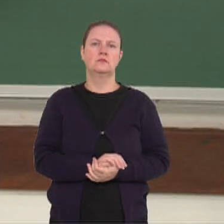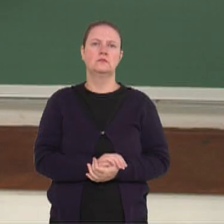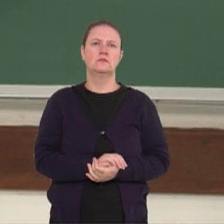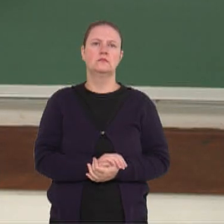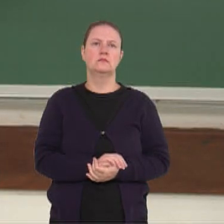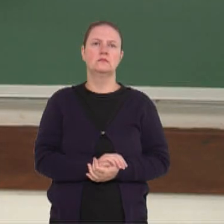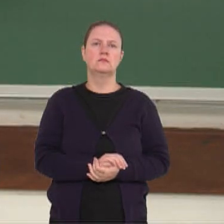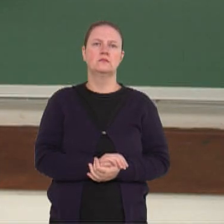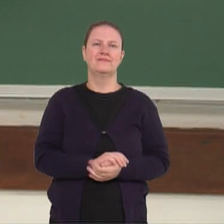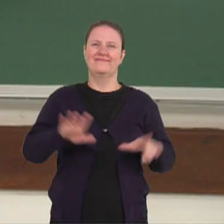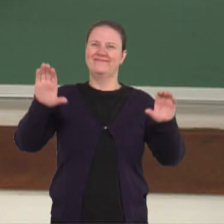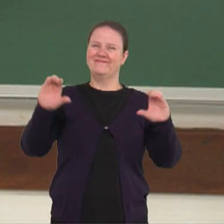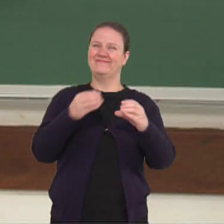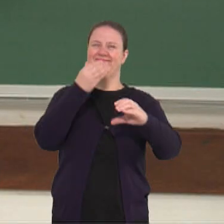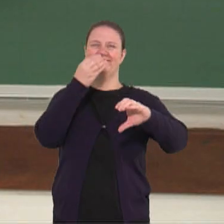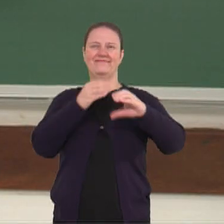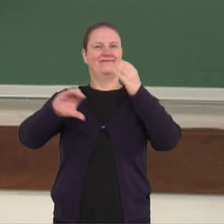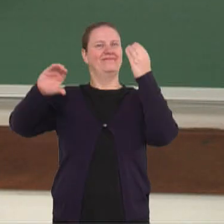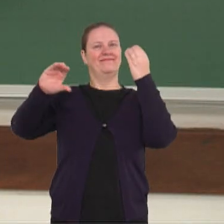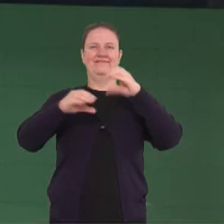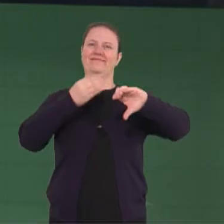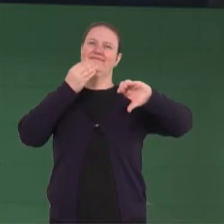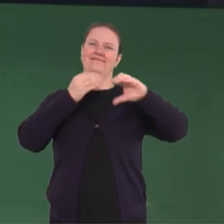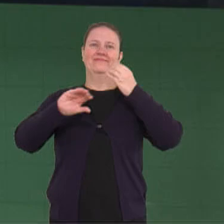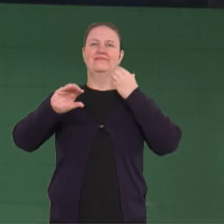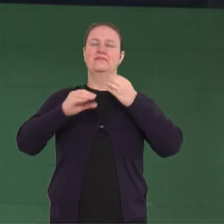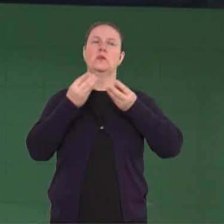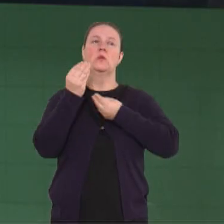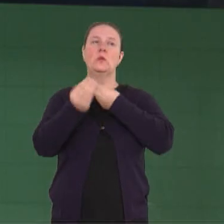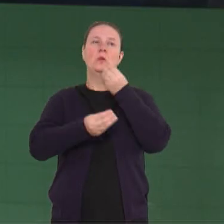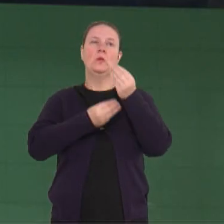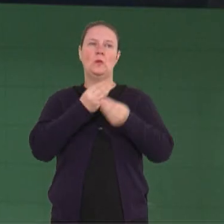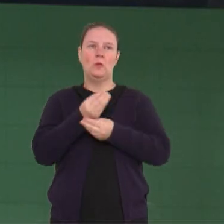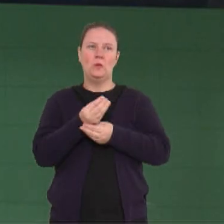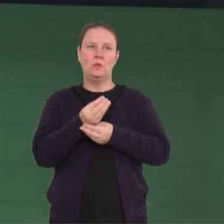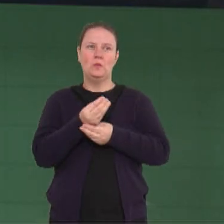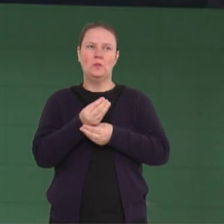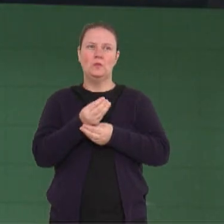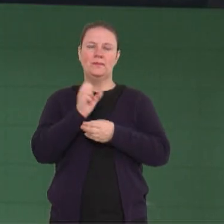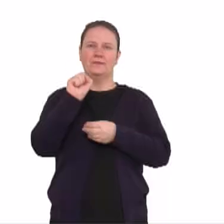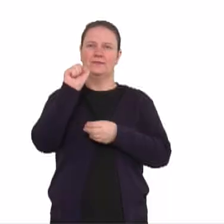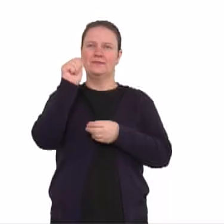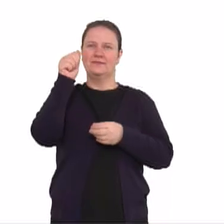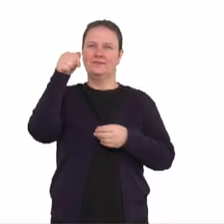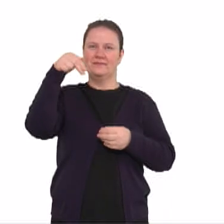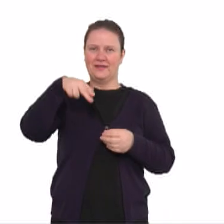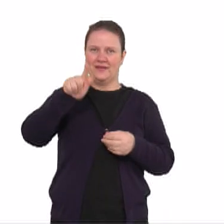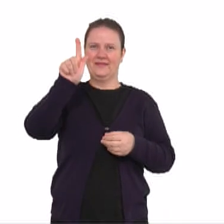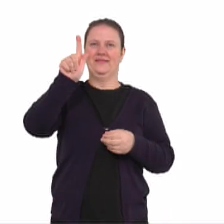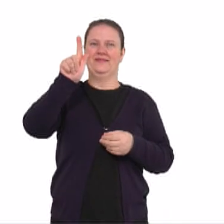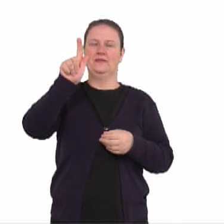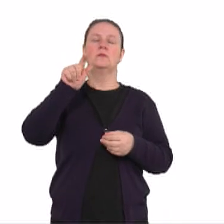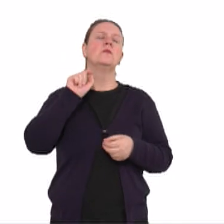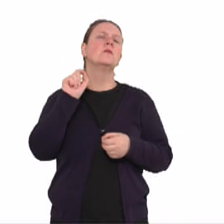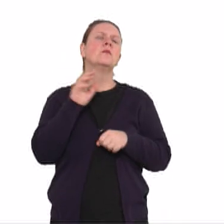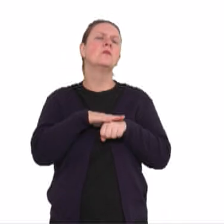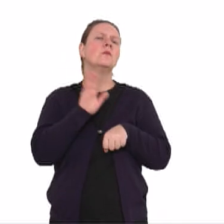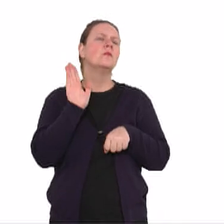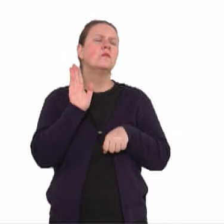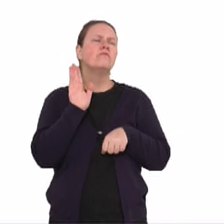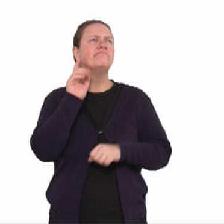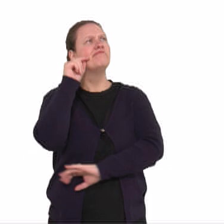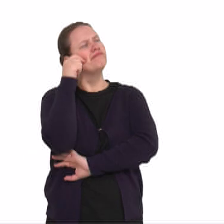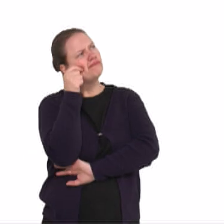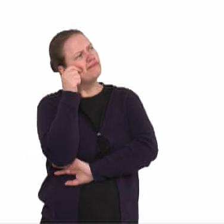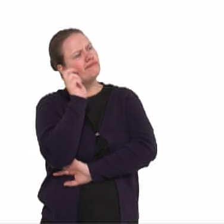la la. Cantar, fica como? Sang, ok? Que mais?